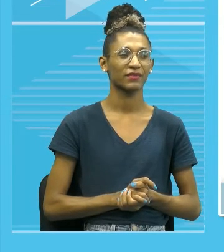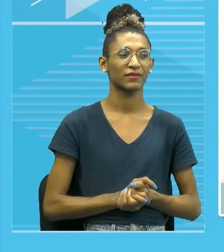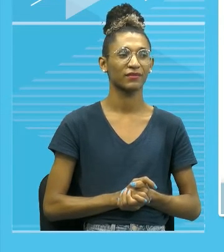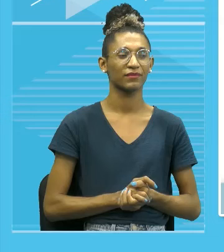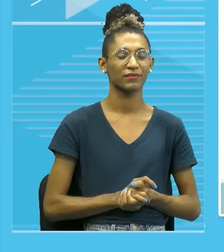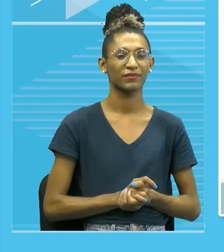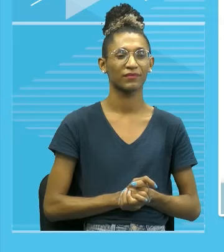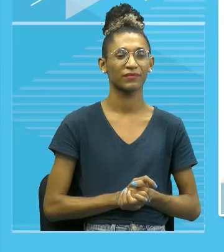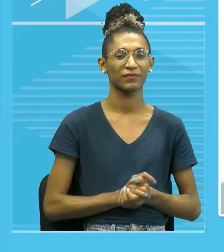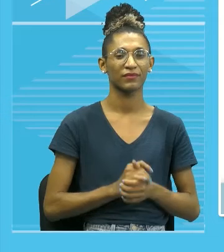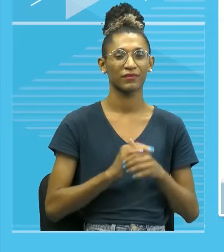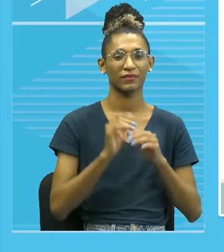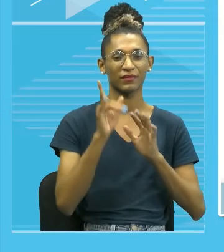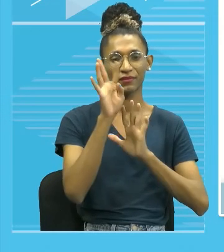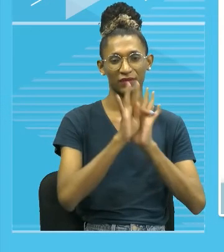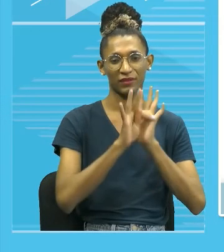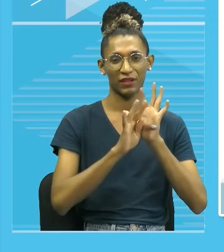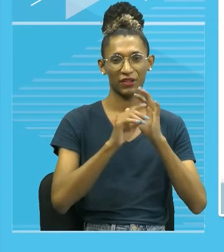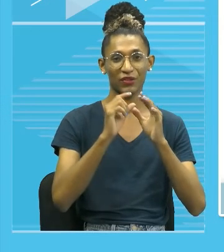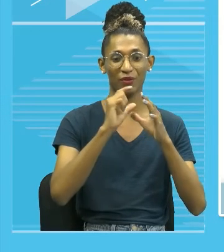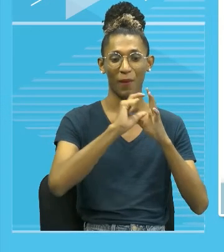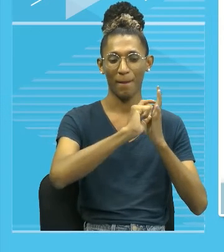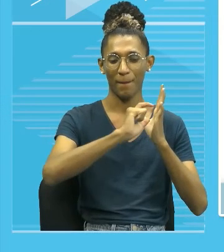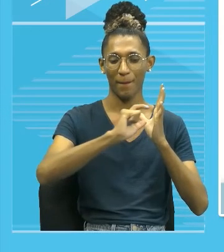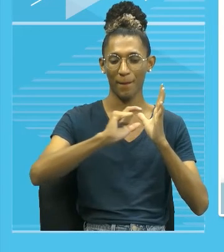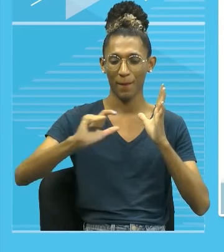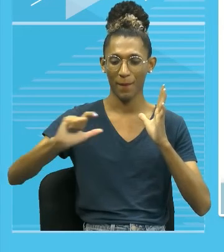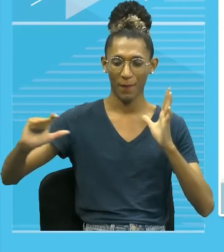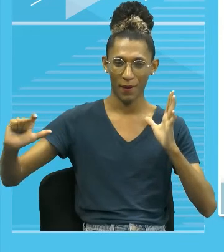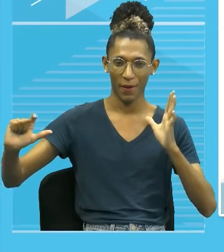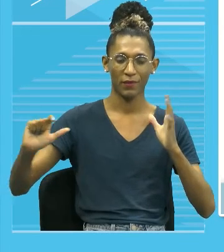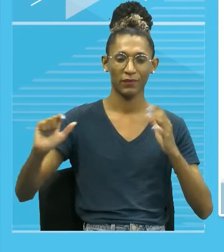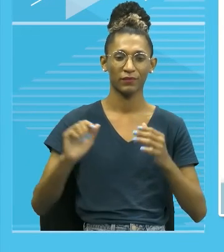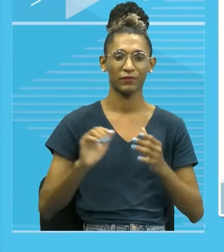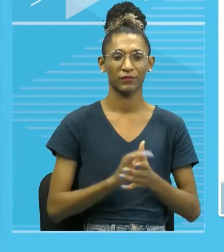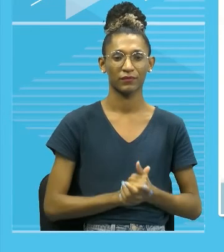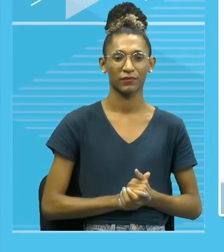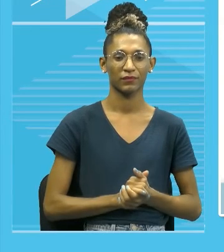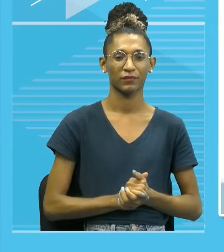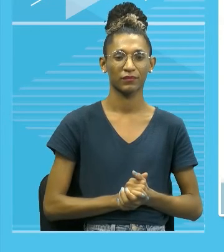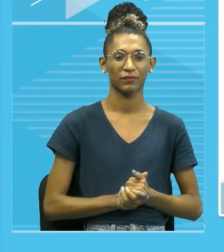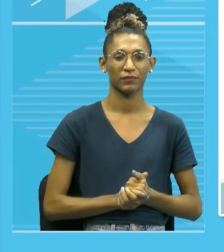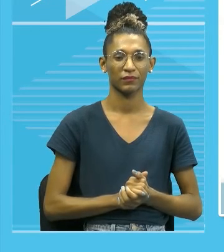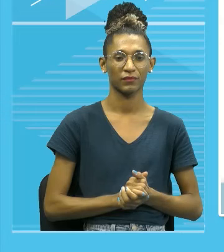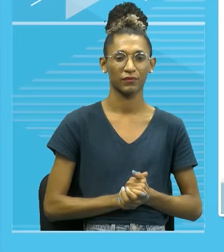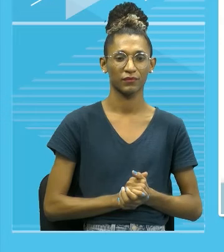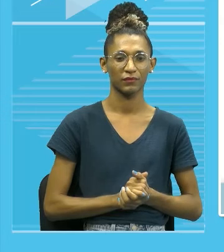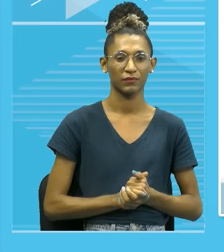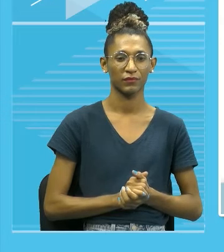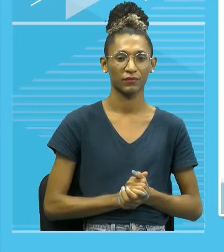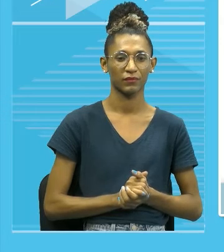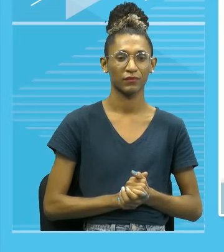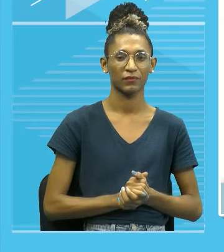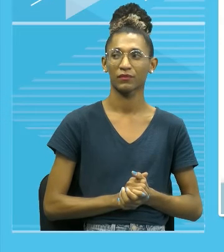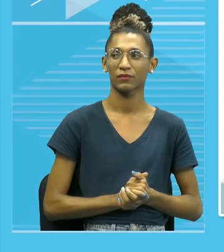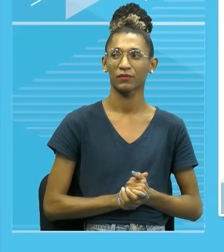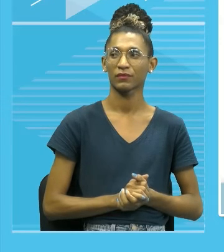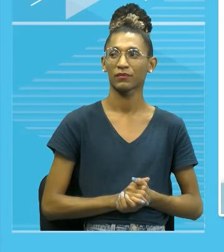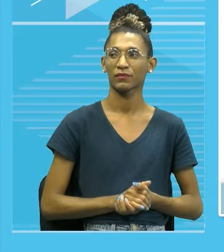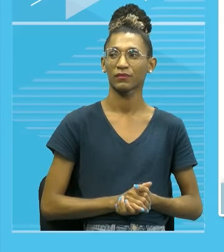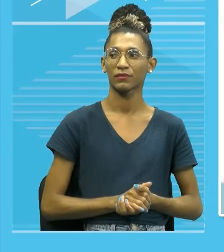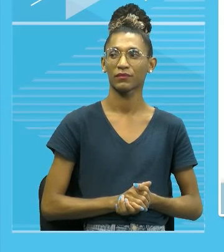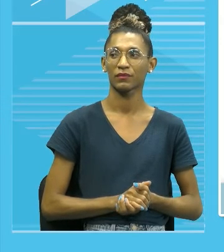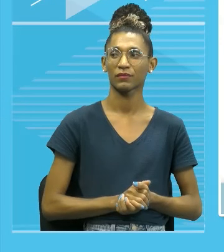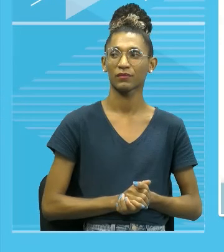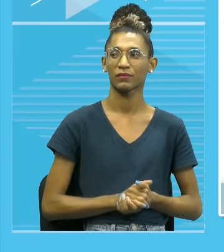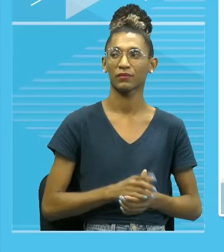isso obrigado Aurora marcador de texto rotulador ele saca-pultas que